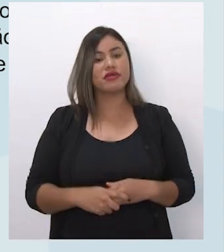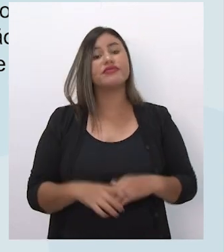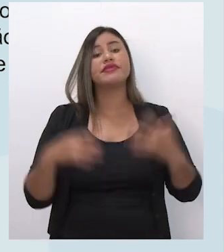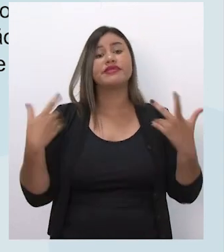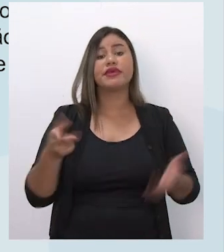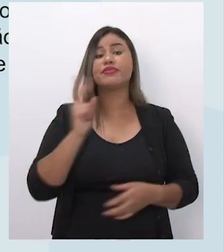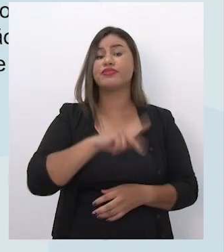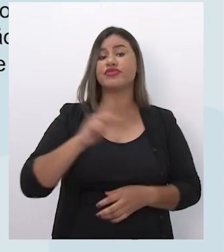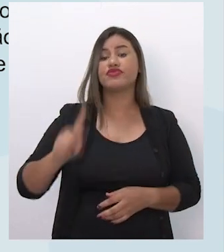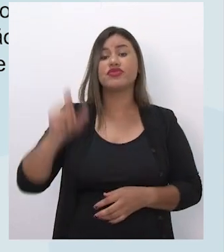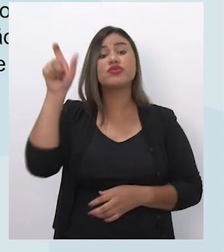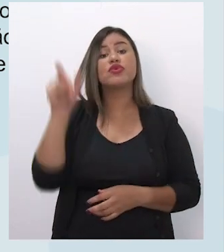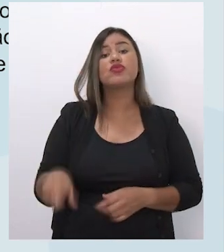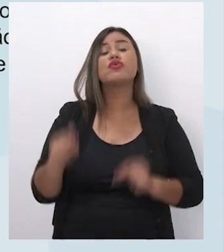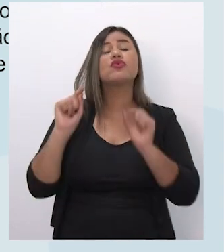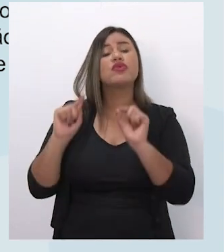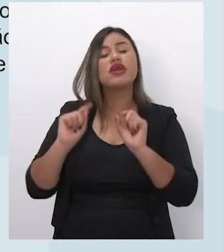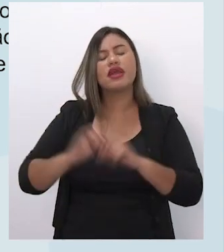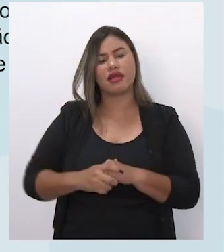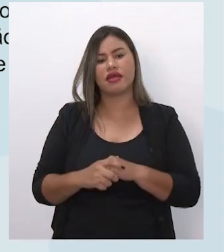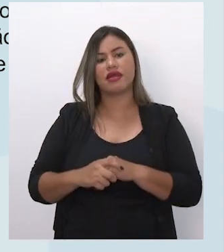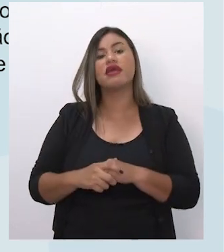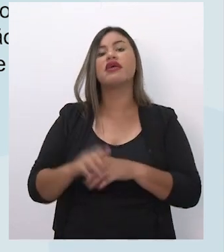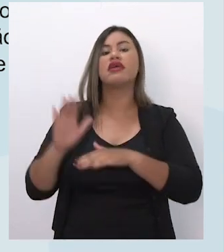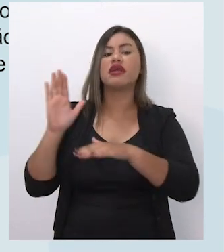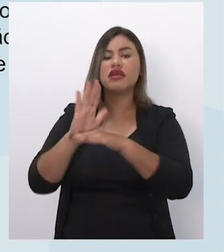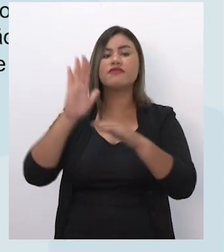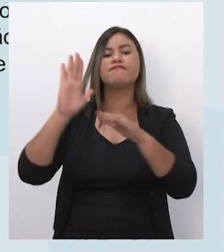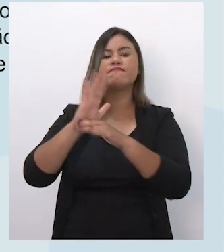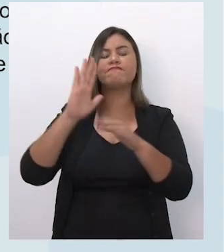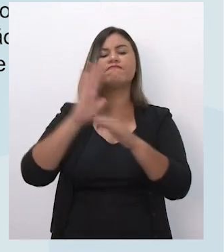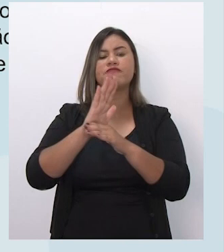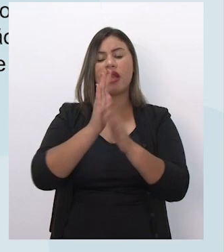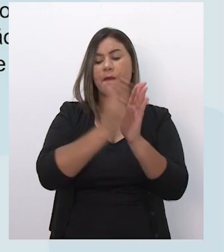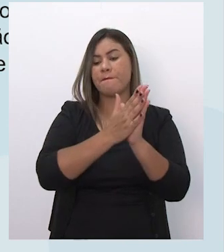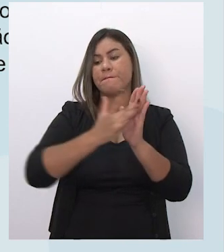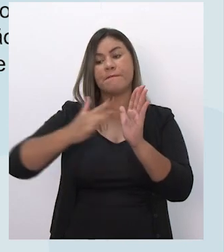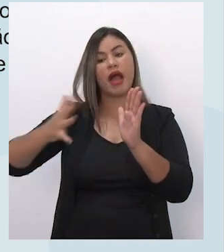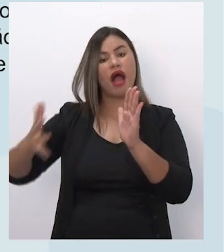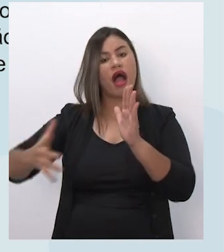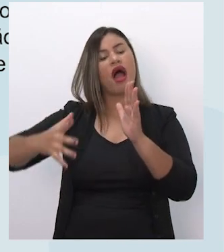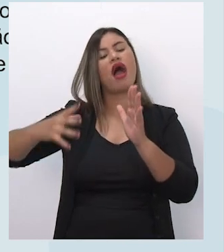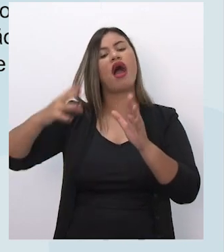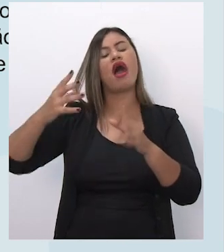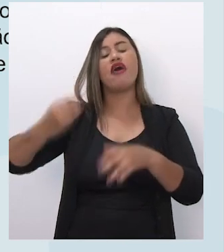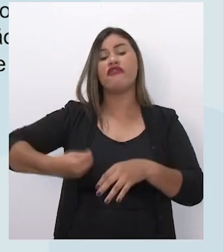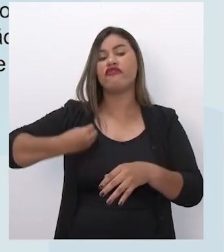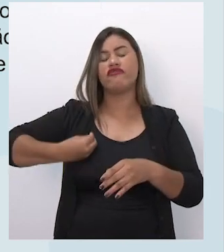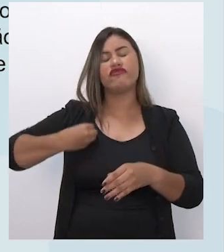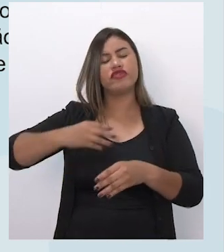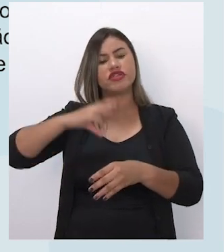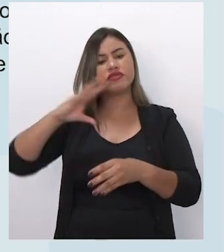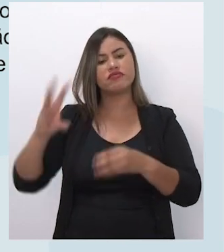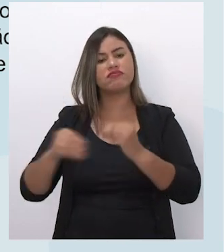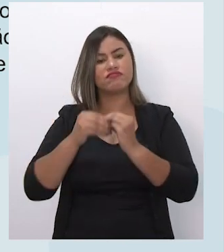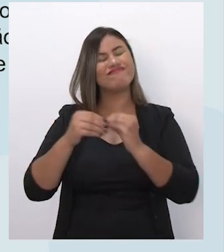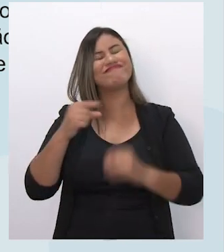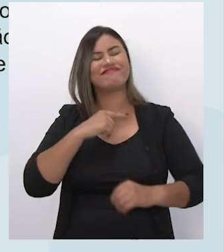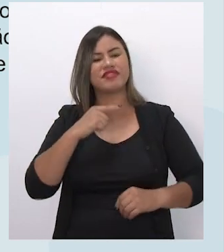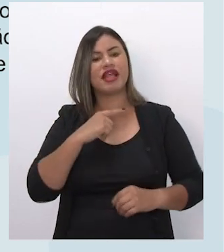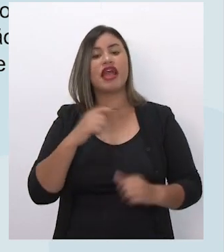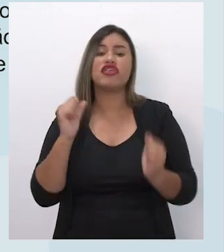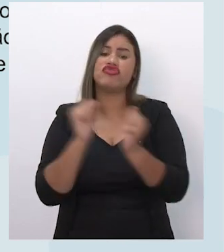professor ele é um agente do próprio tempo em que ele está inserido, assim como o estudante. Então, fazendo uso